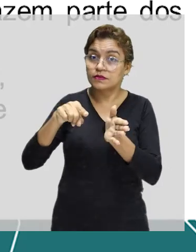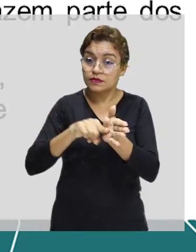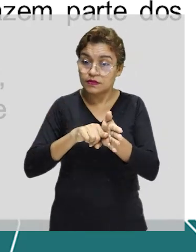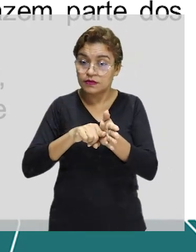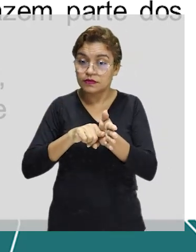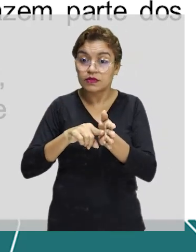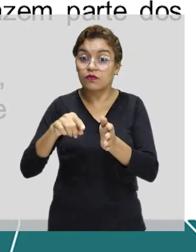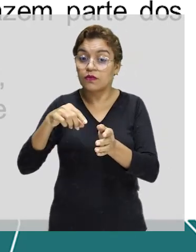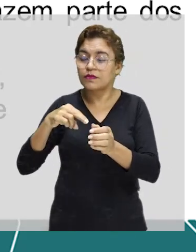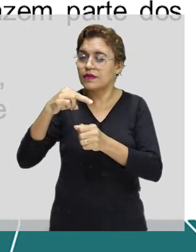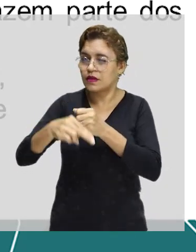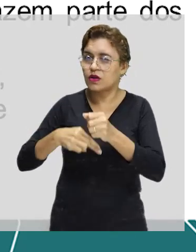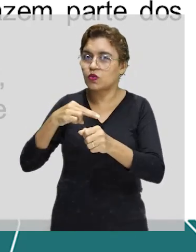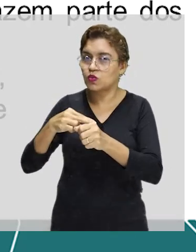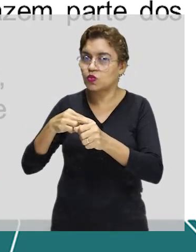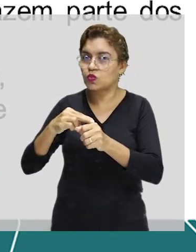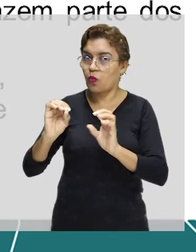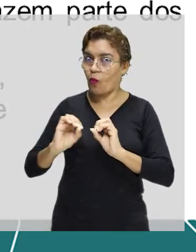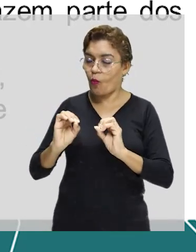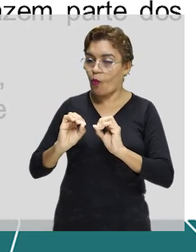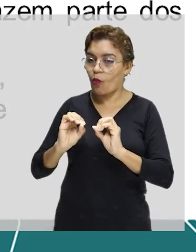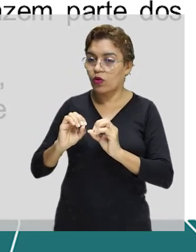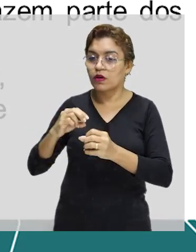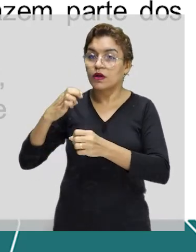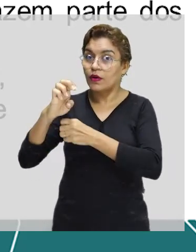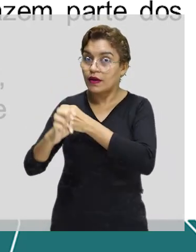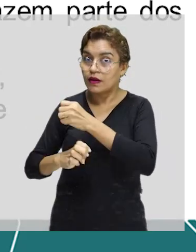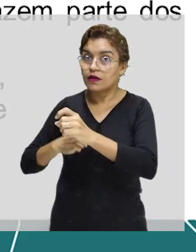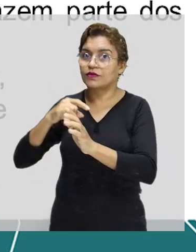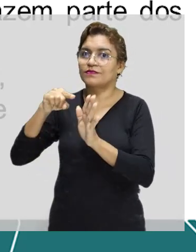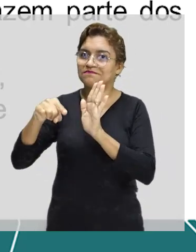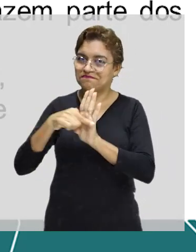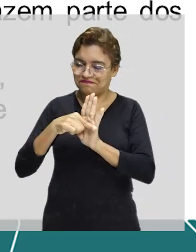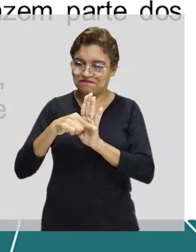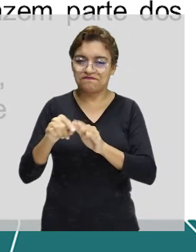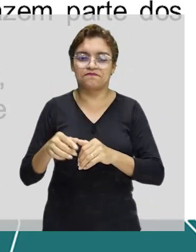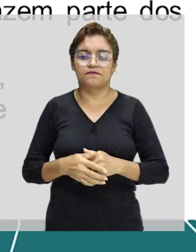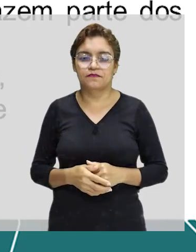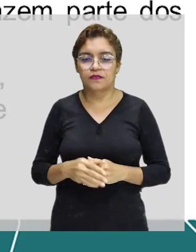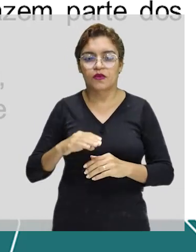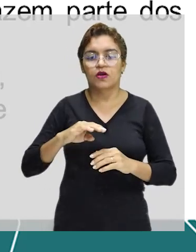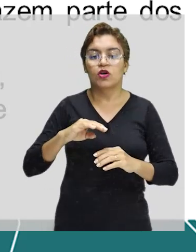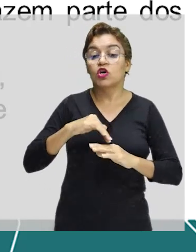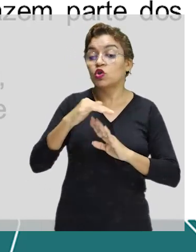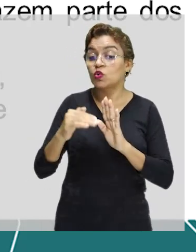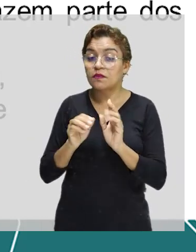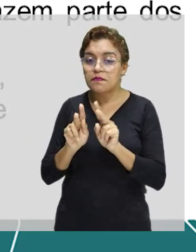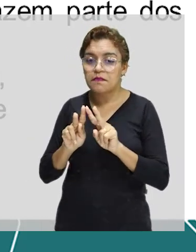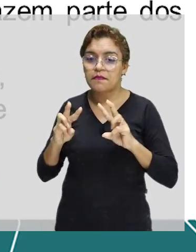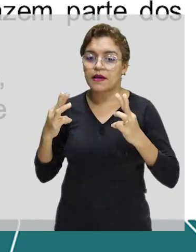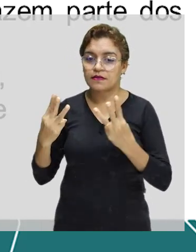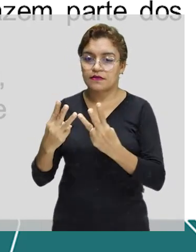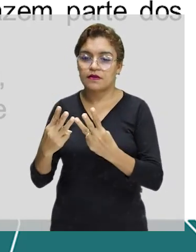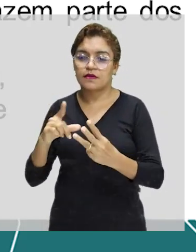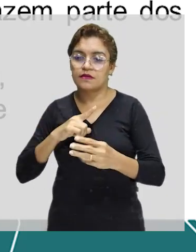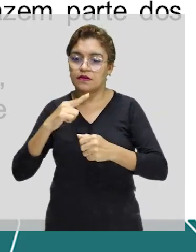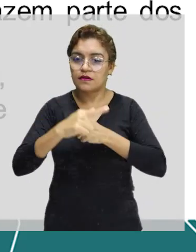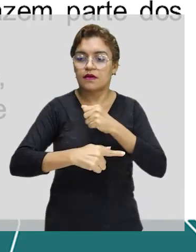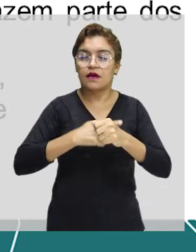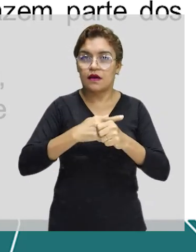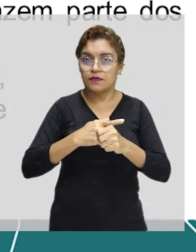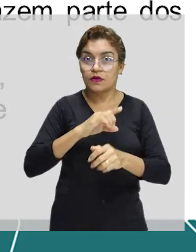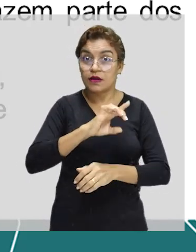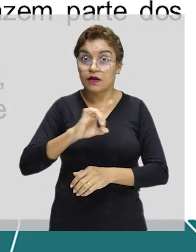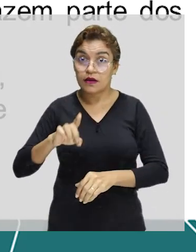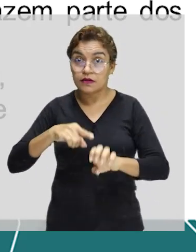neutras e os elétrons com carga negativa. Toda matéria é formada de átomos, sendo que cada elemento químico